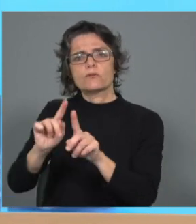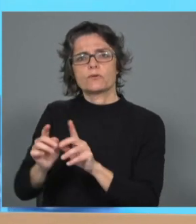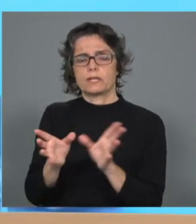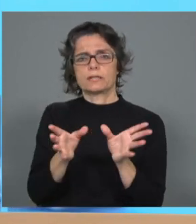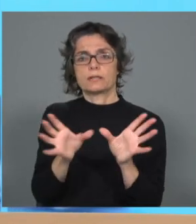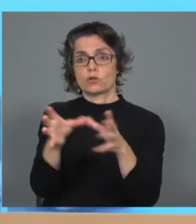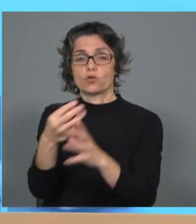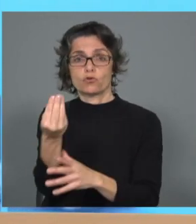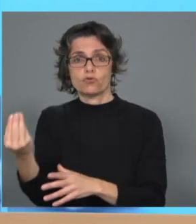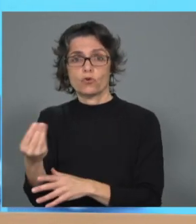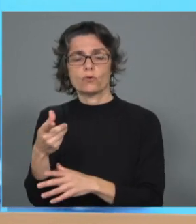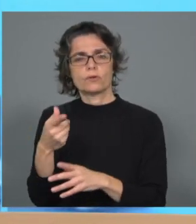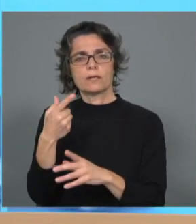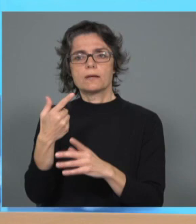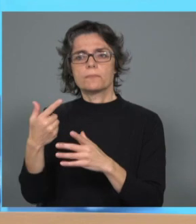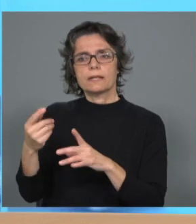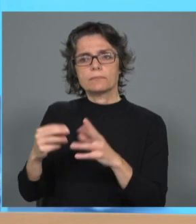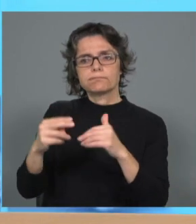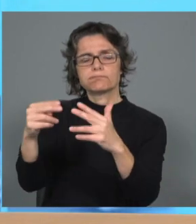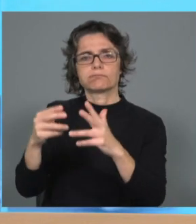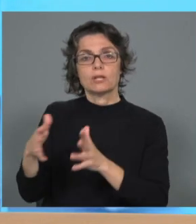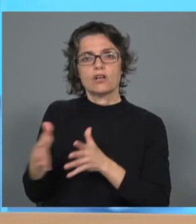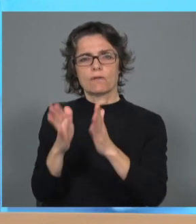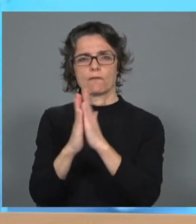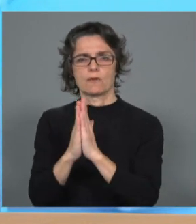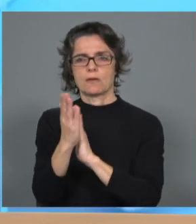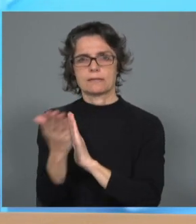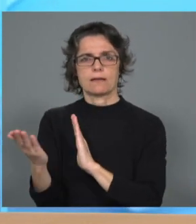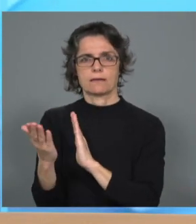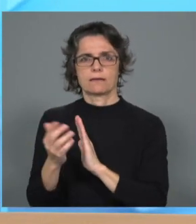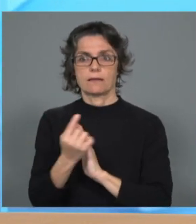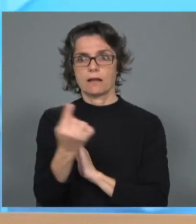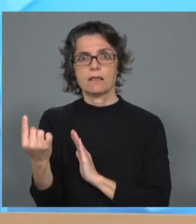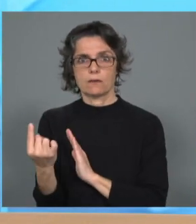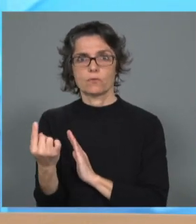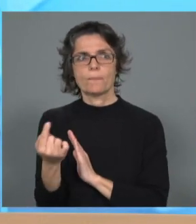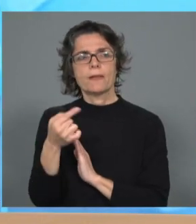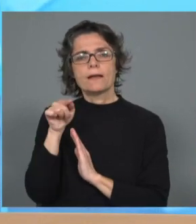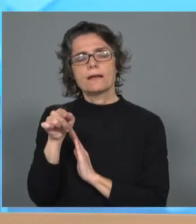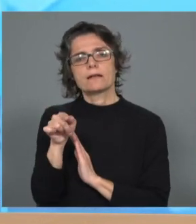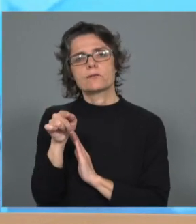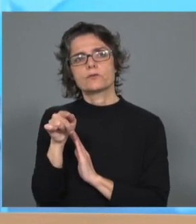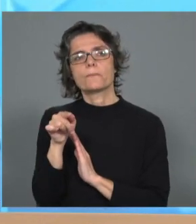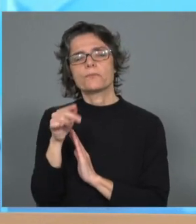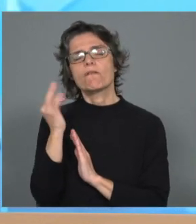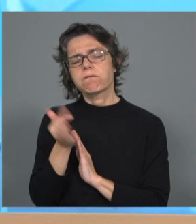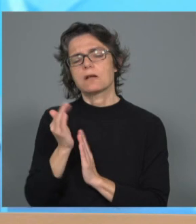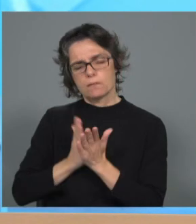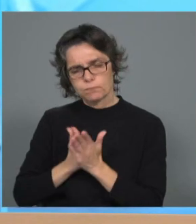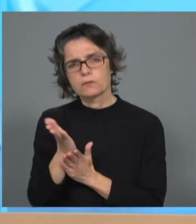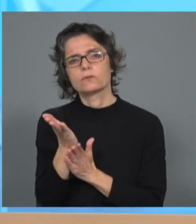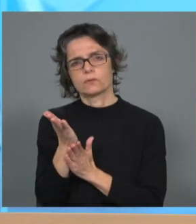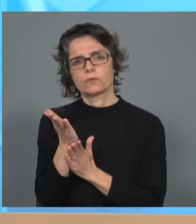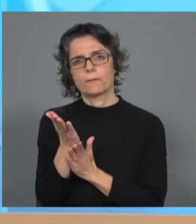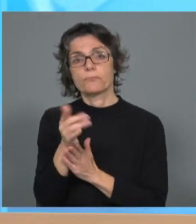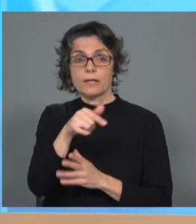as suas vias sacras. Portanto, há um conjunto de atividades que têm que ter continuidade. E aqui o COD de Évora